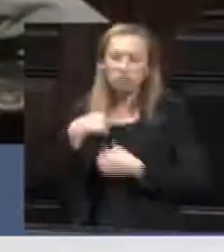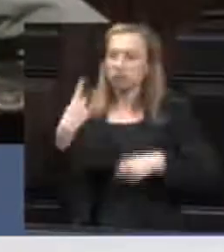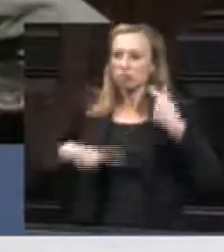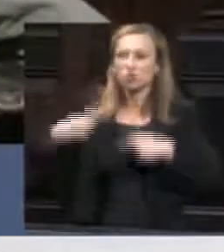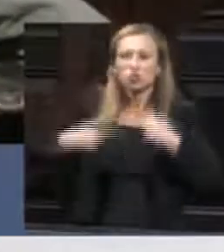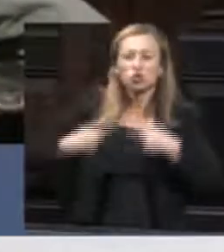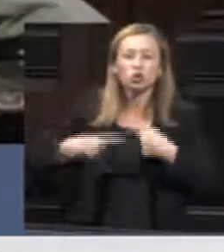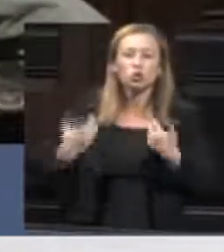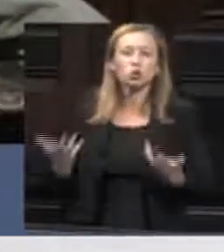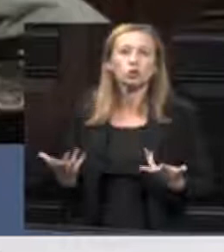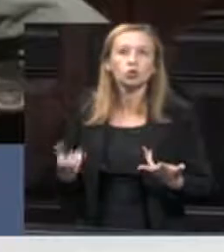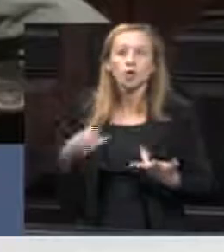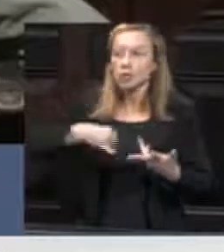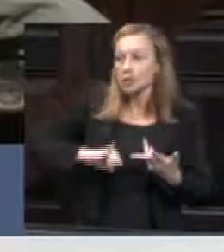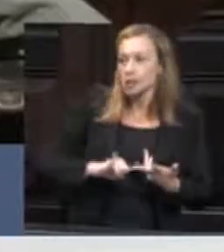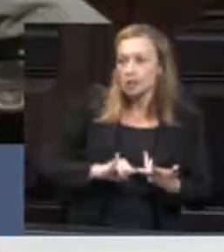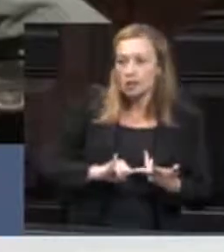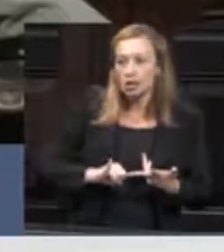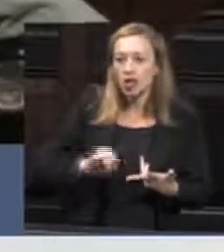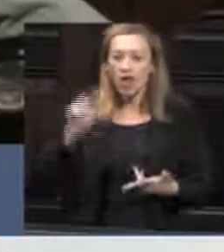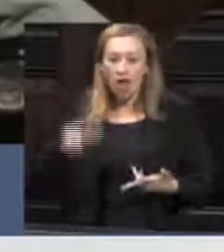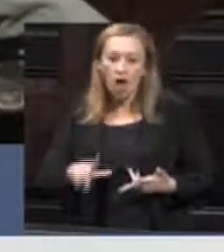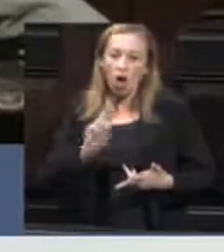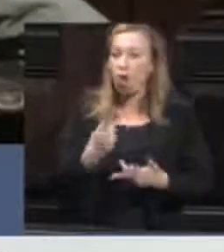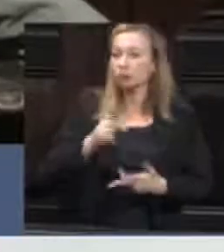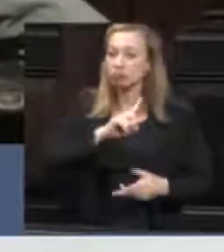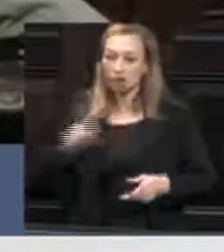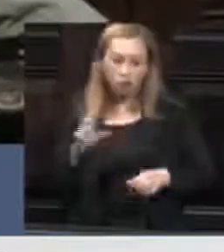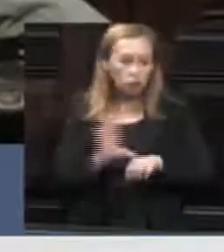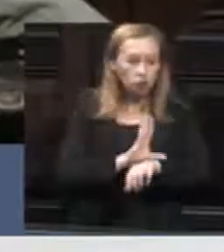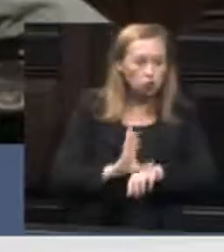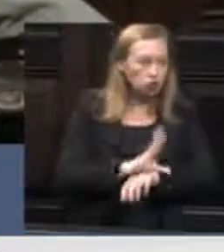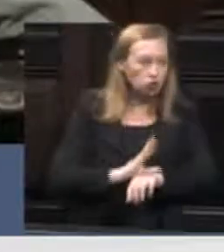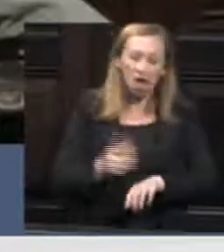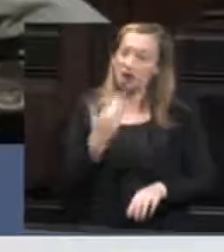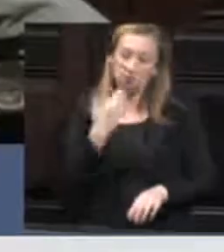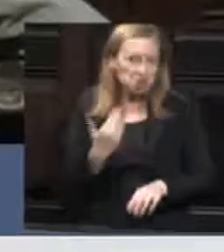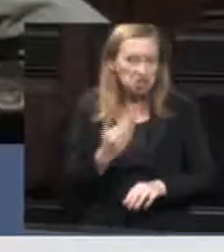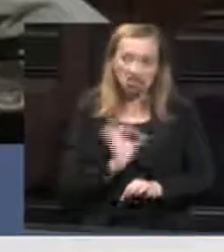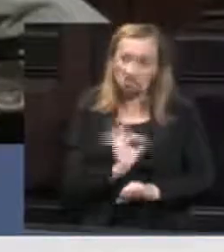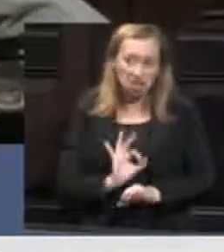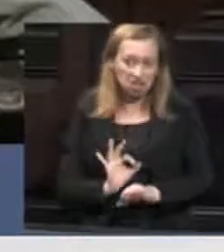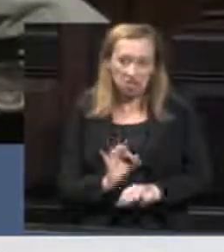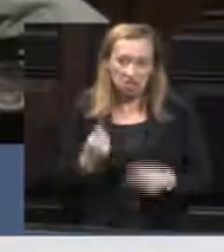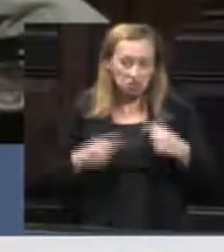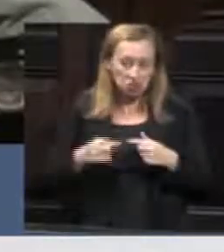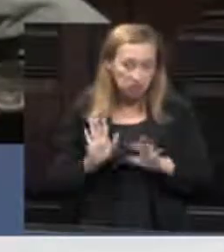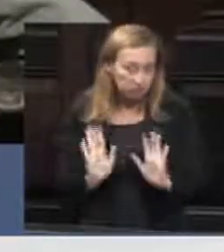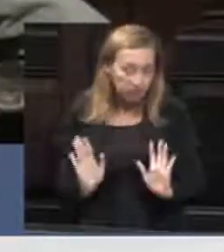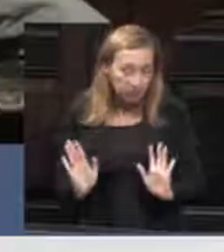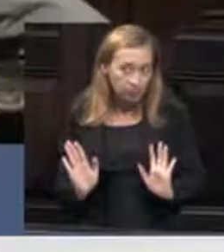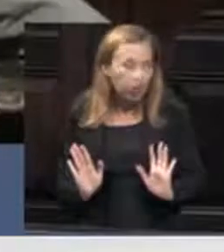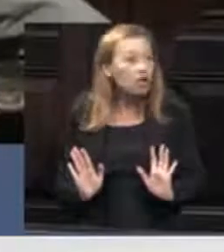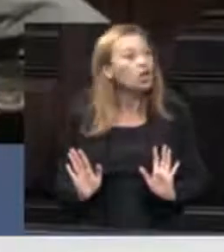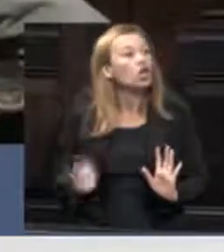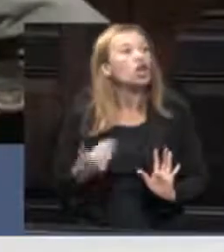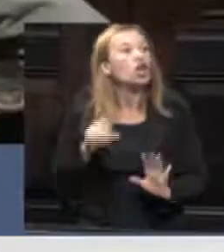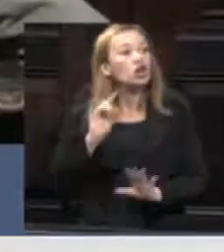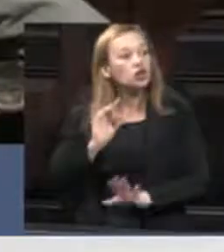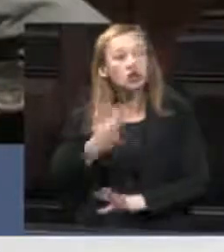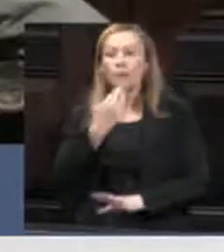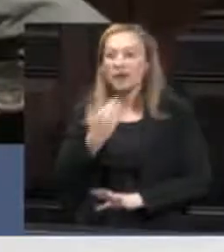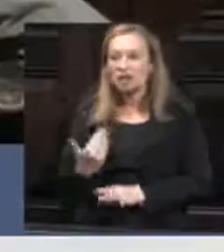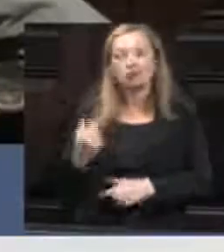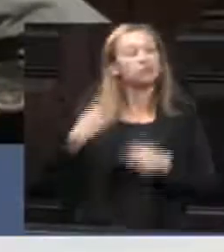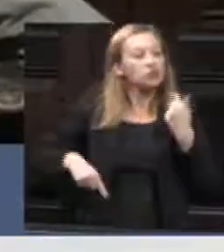discutindo se é constitucional ou inconstitucional. Não pedi para discutir essa questão. Eu pedi para